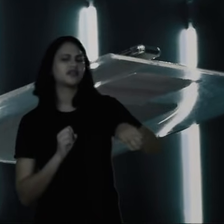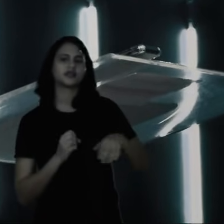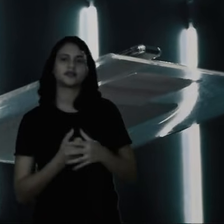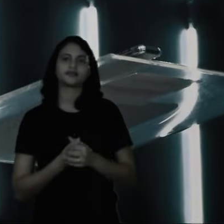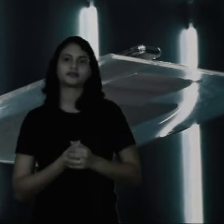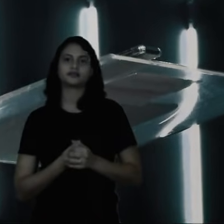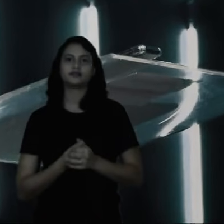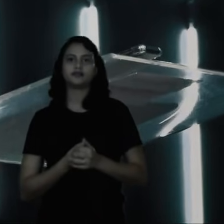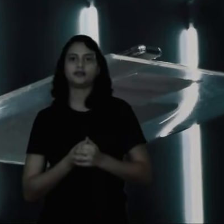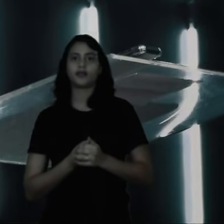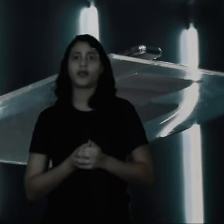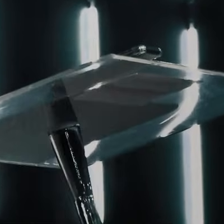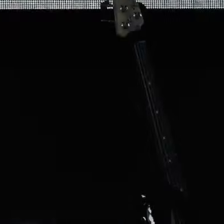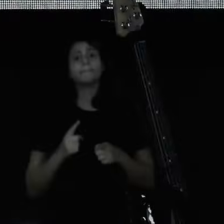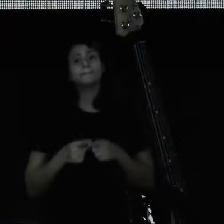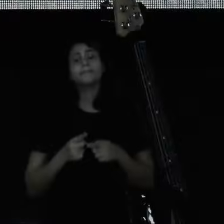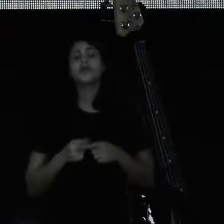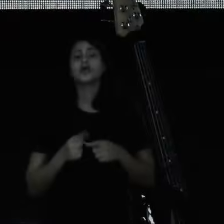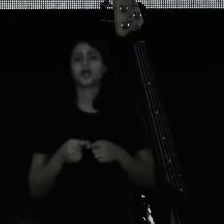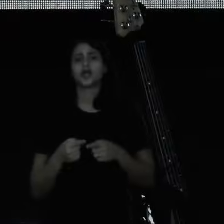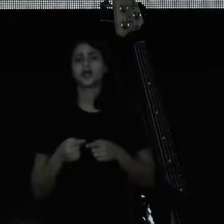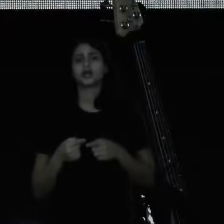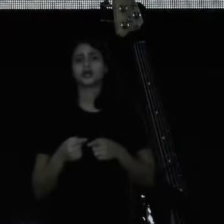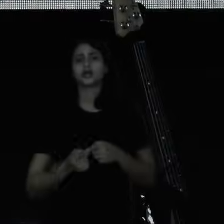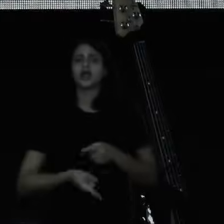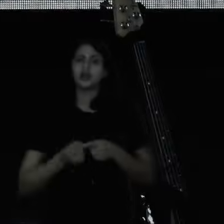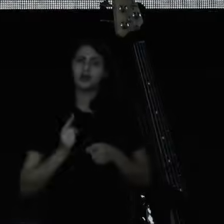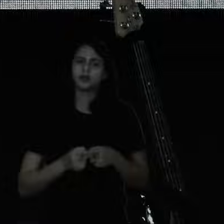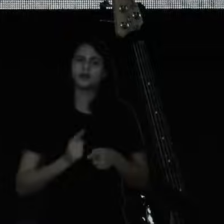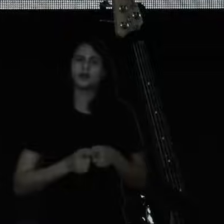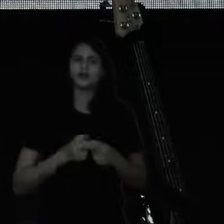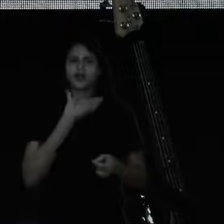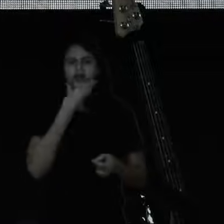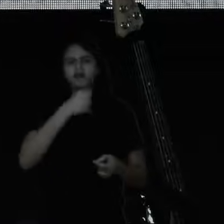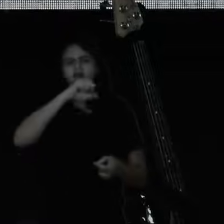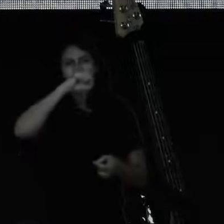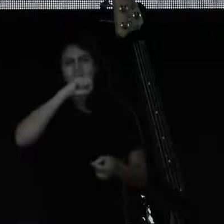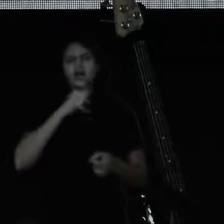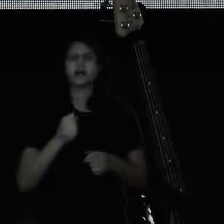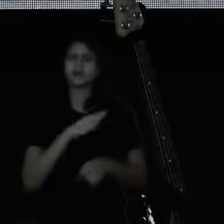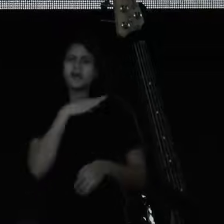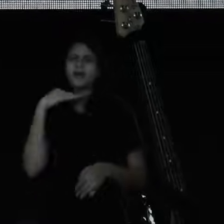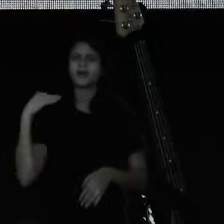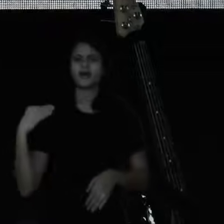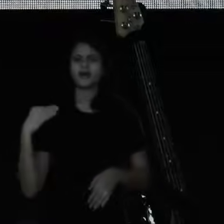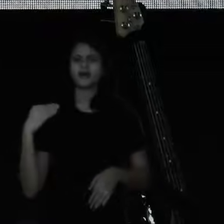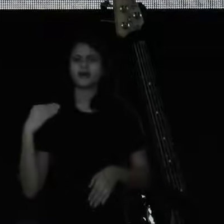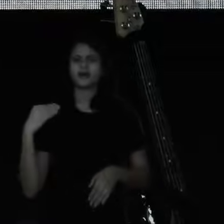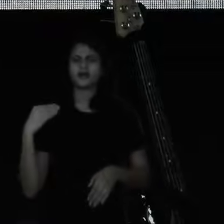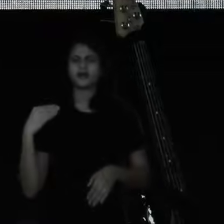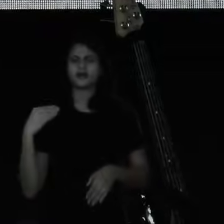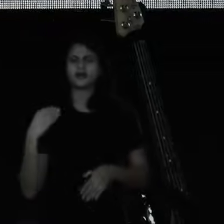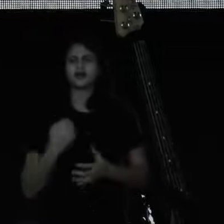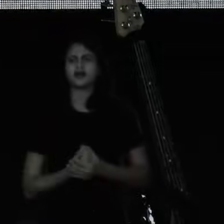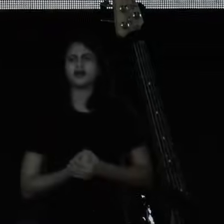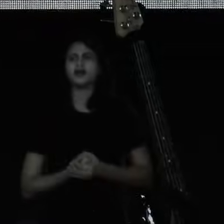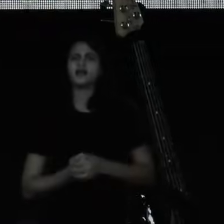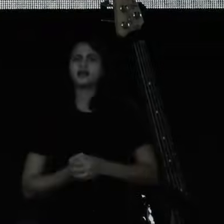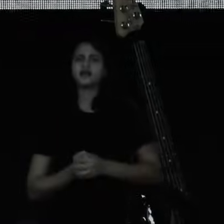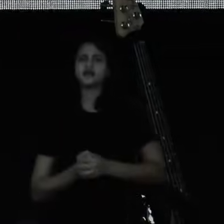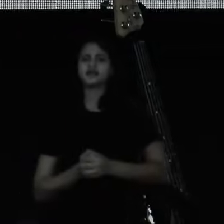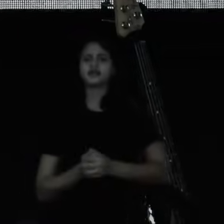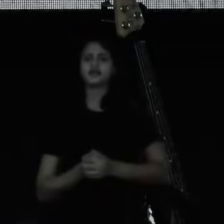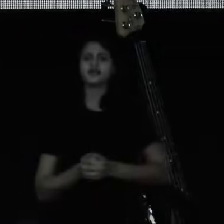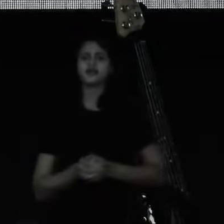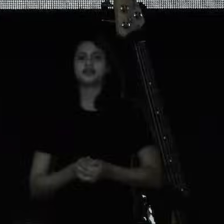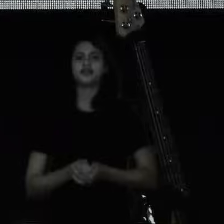Por que fizeram isso? Porque quando Gileade morreu, a herança teria que ser dividida entre todos. Jefté também tinha